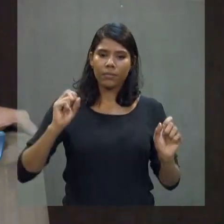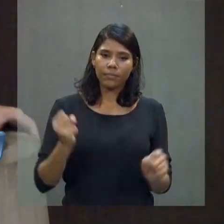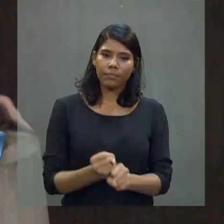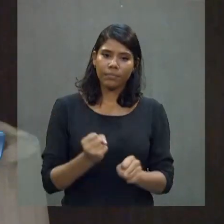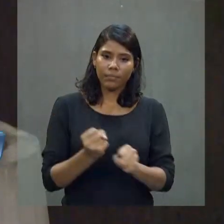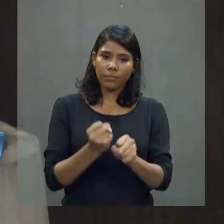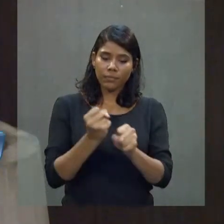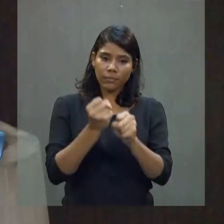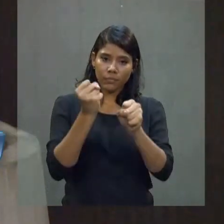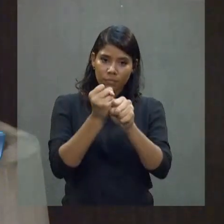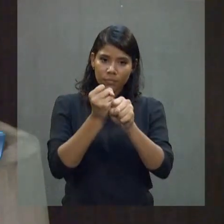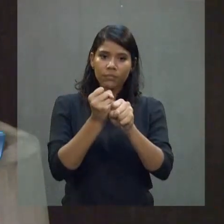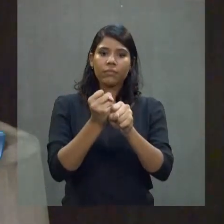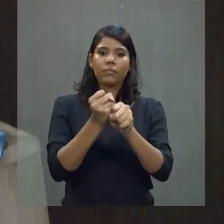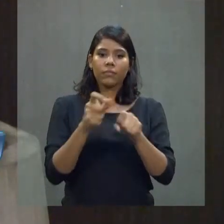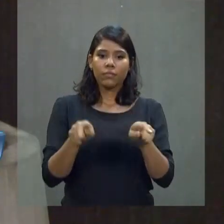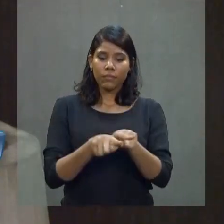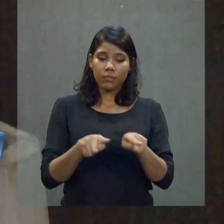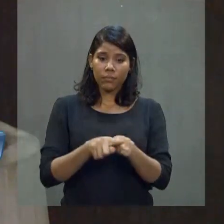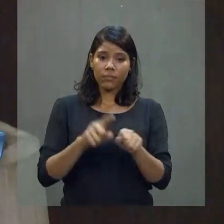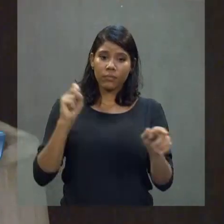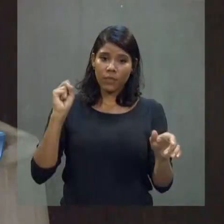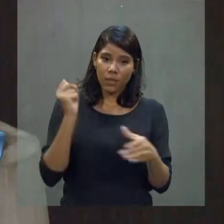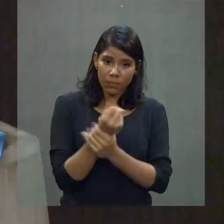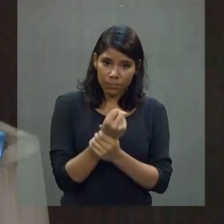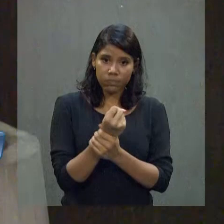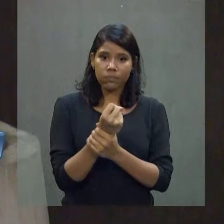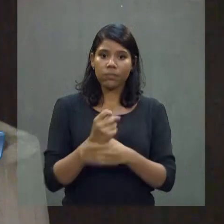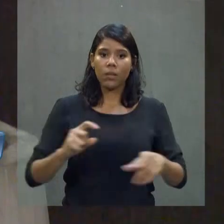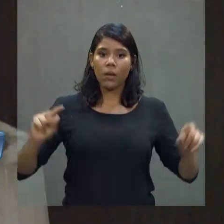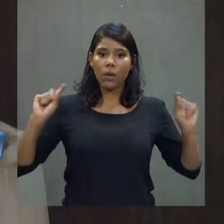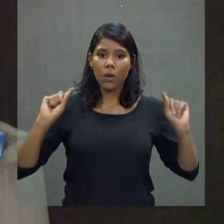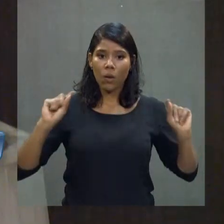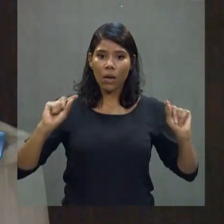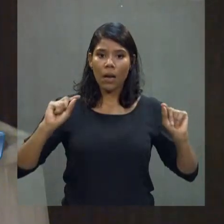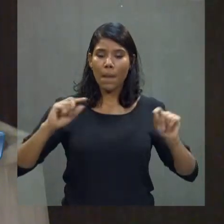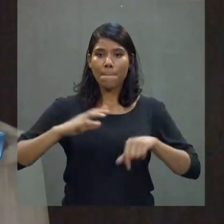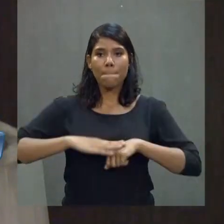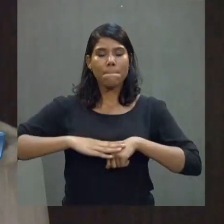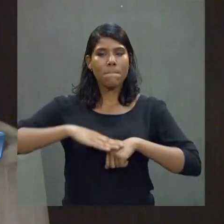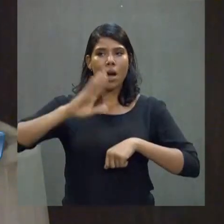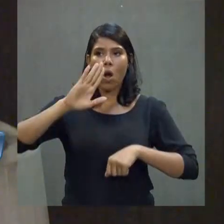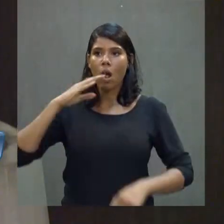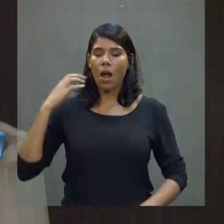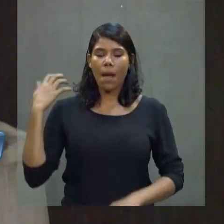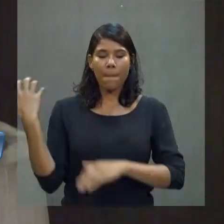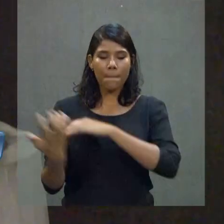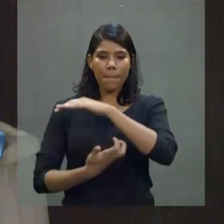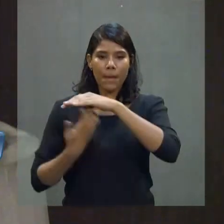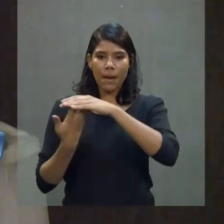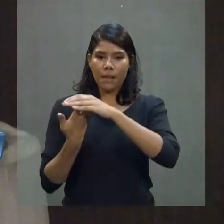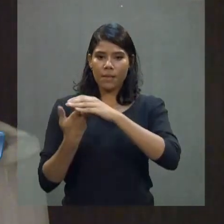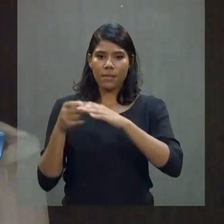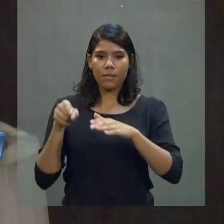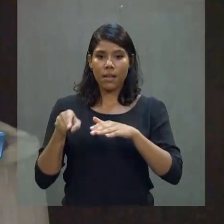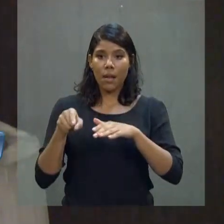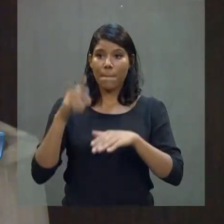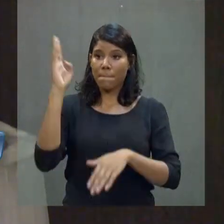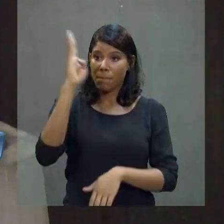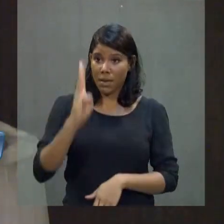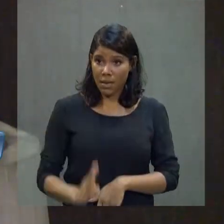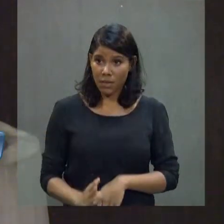construção e fortalecimento daquela que foi a nossa maior empresa, não só no